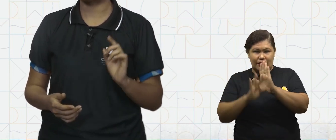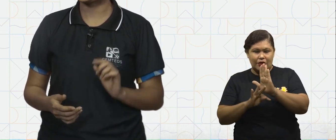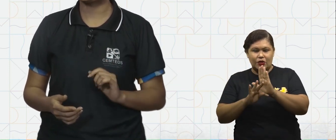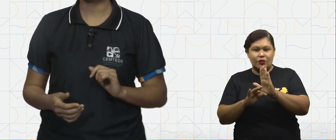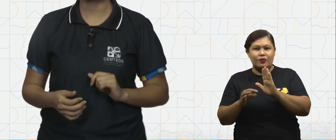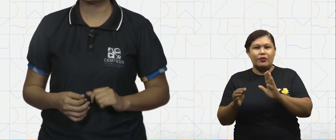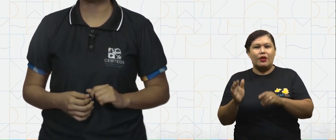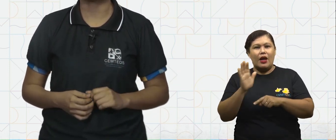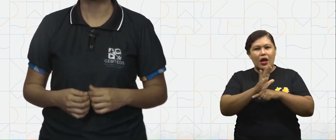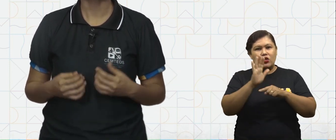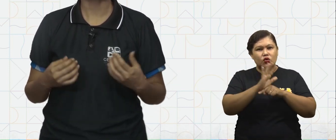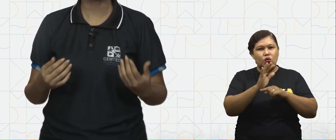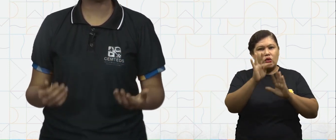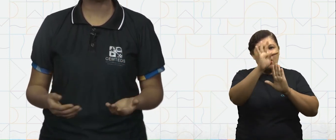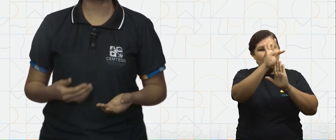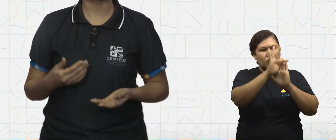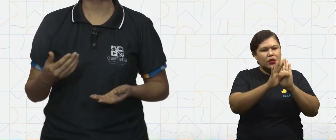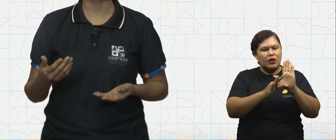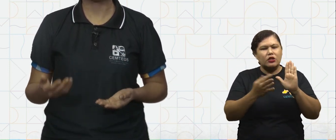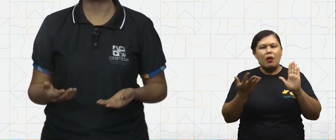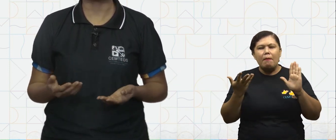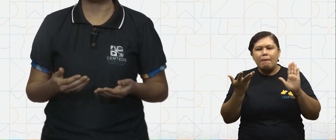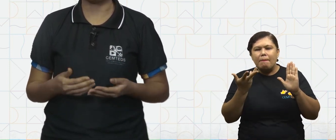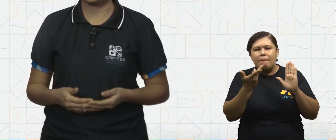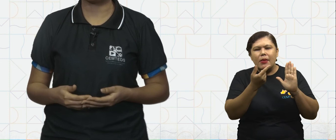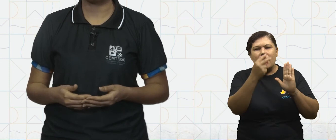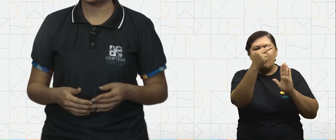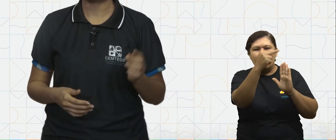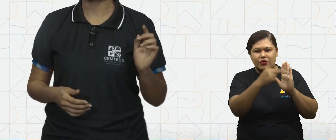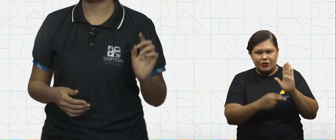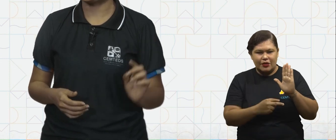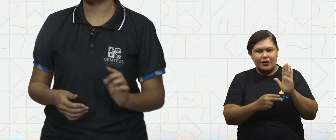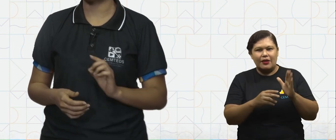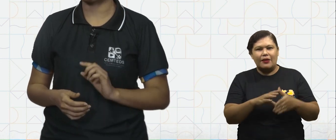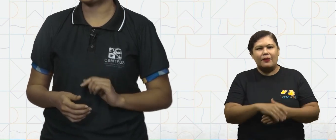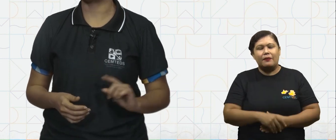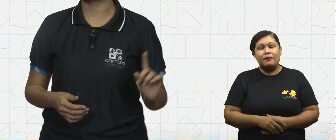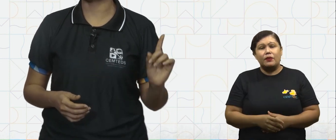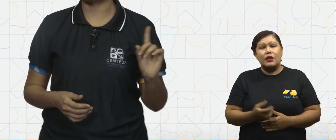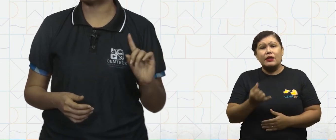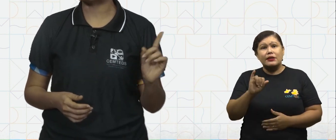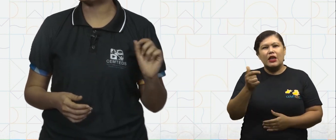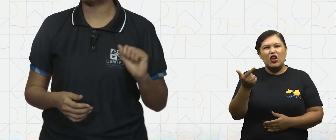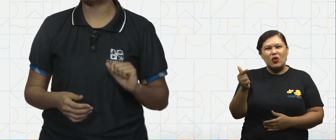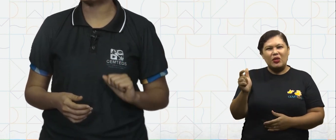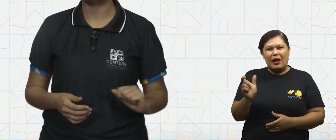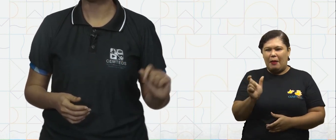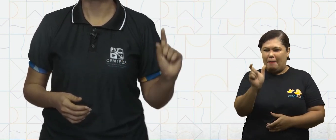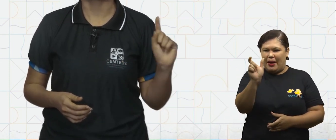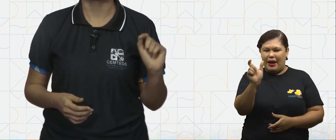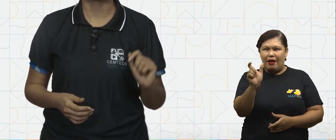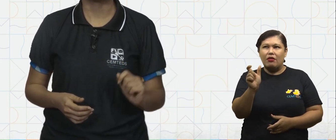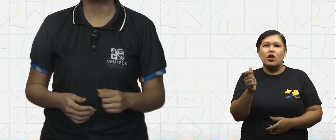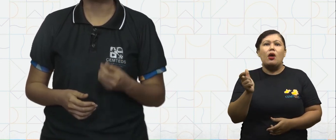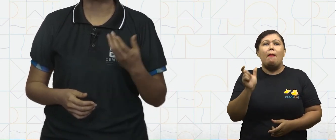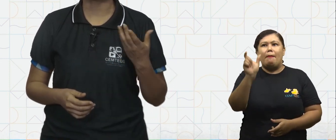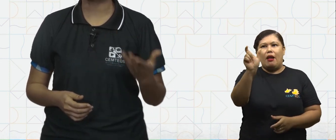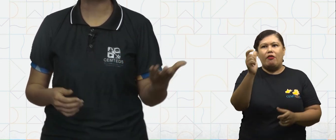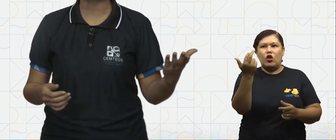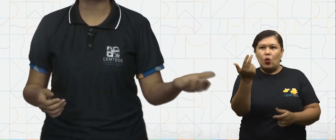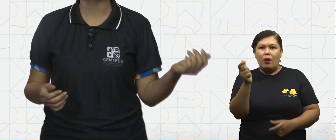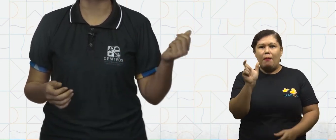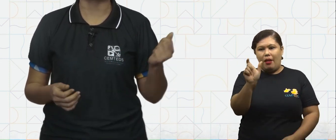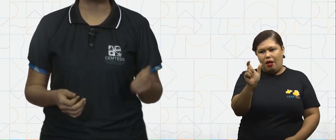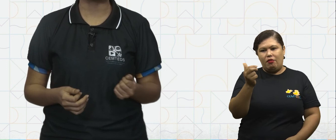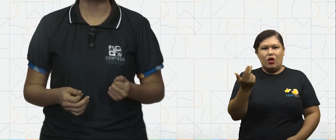na produção de um texto, deixando-o agradável ao ler. Se essas palavras não existissem, repetiríamos